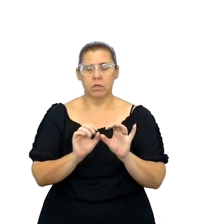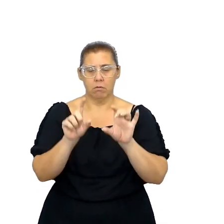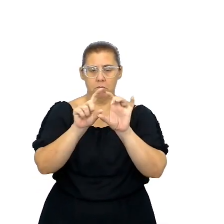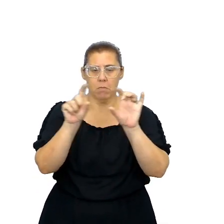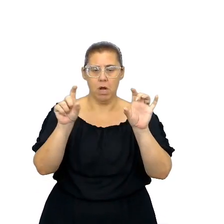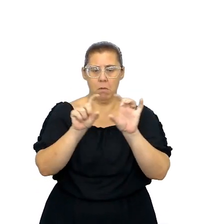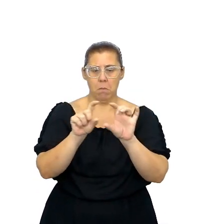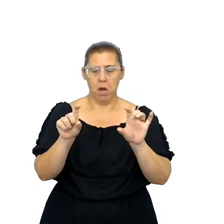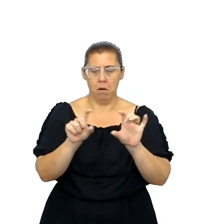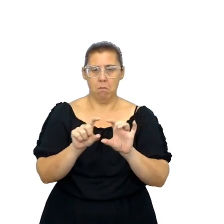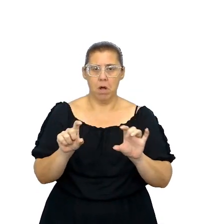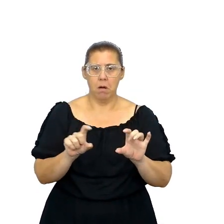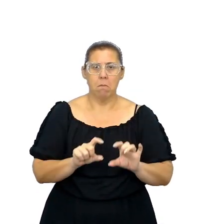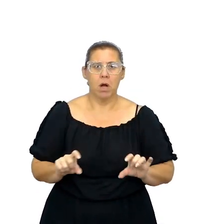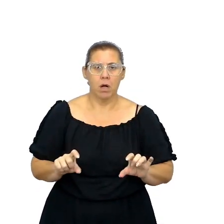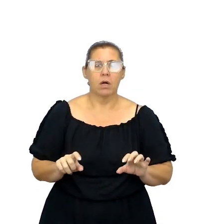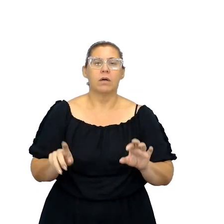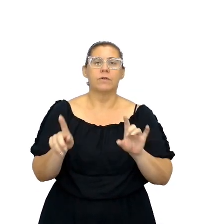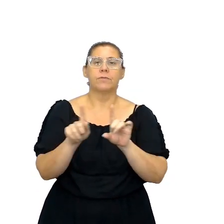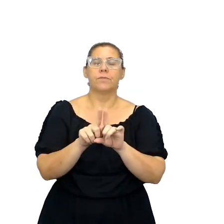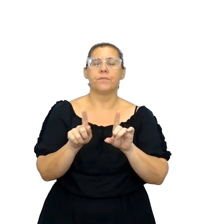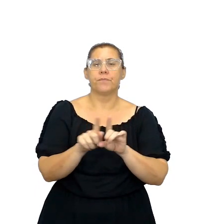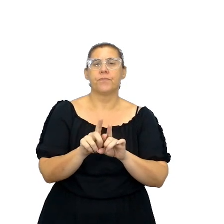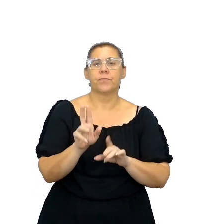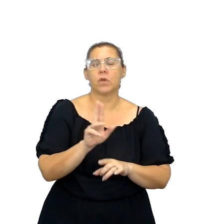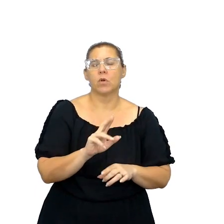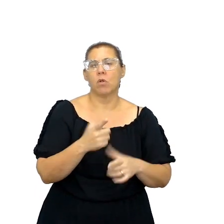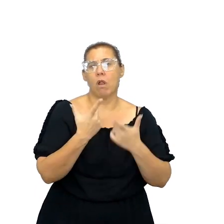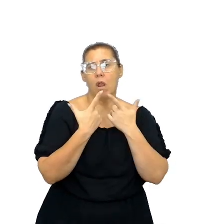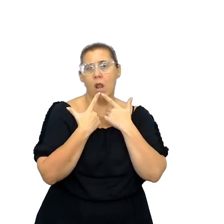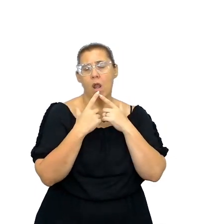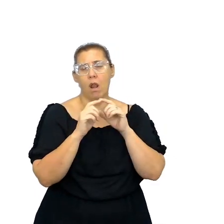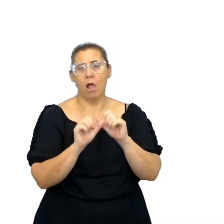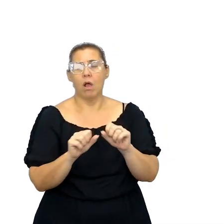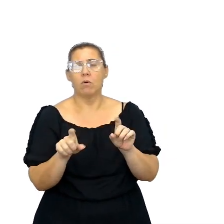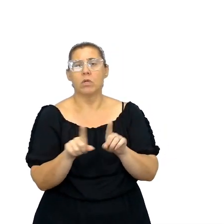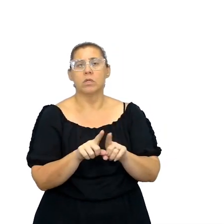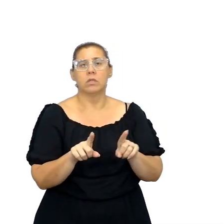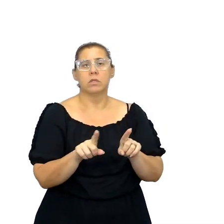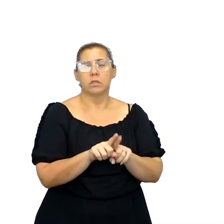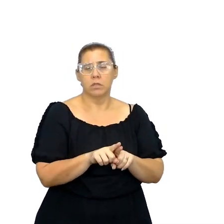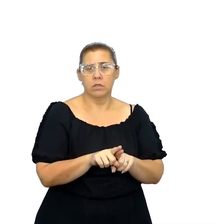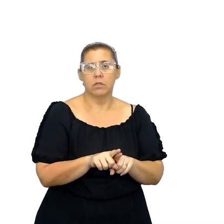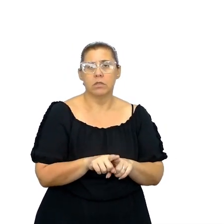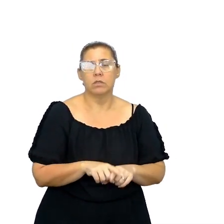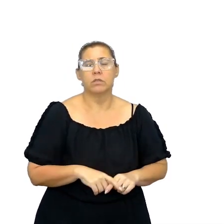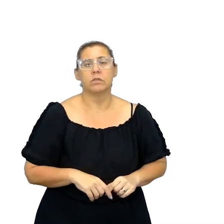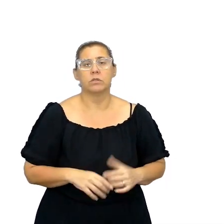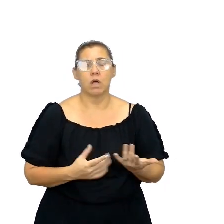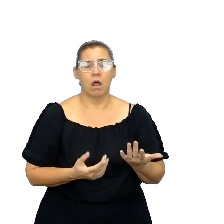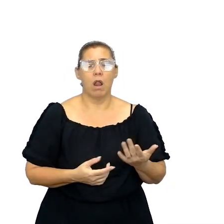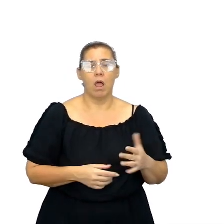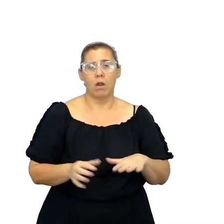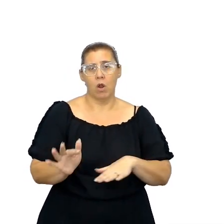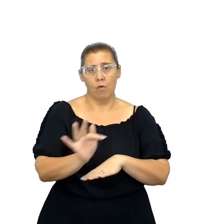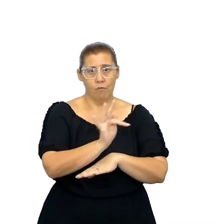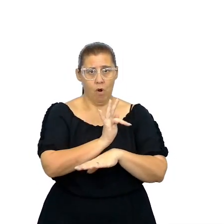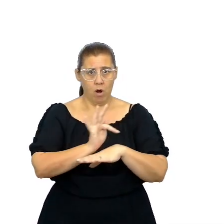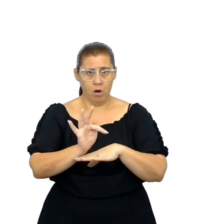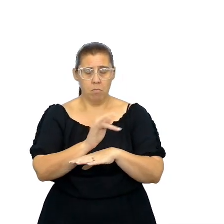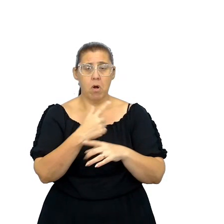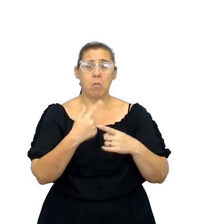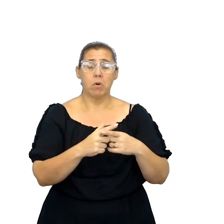parágrafos, né, a questão dos recursos linguísticos e a linguagem formal, por tratar-se, né,